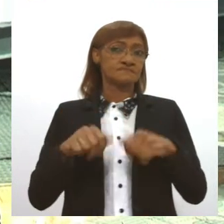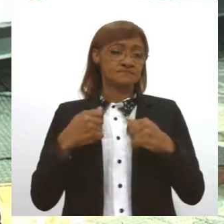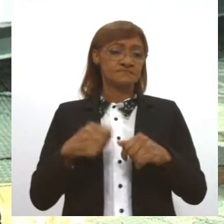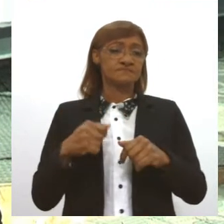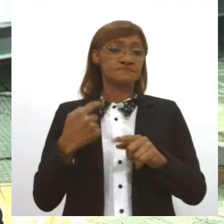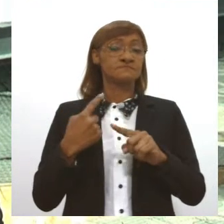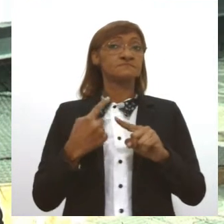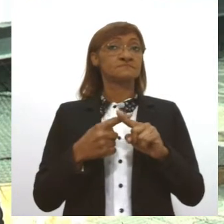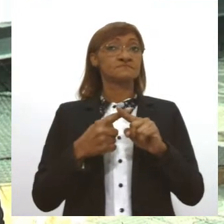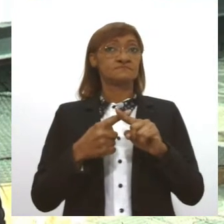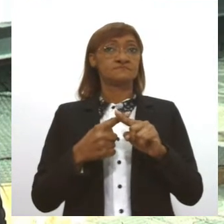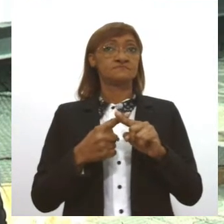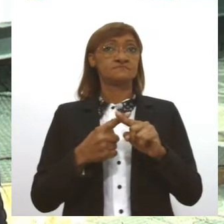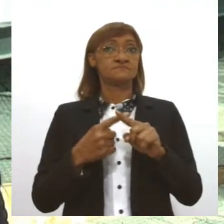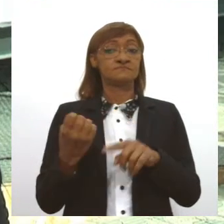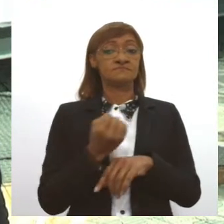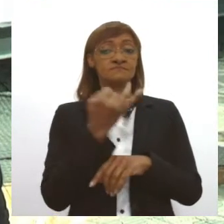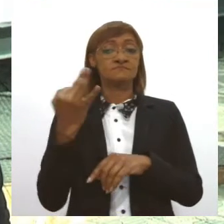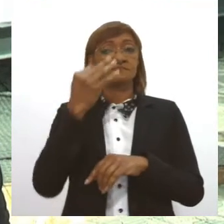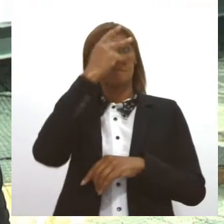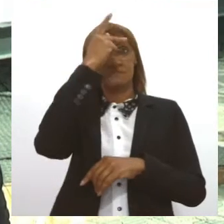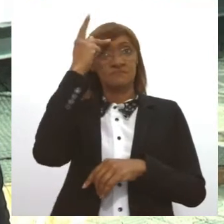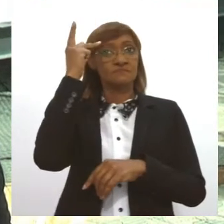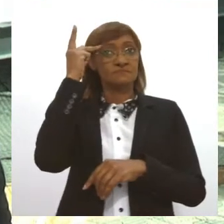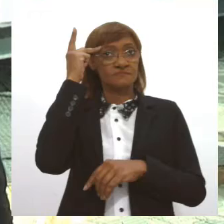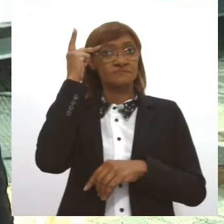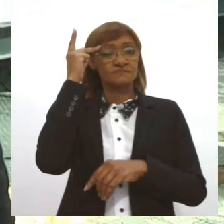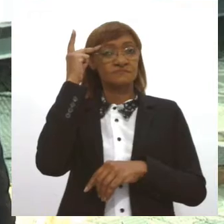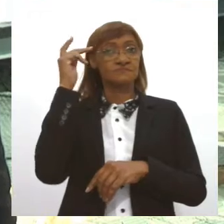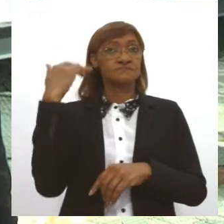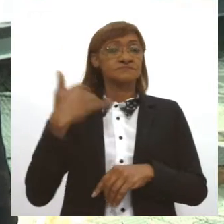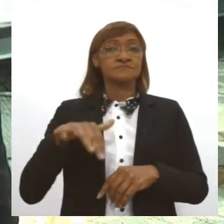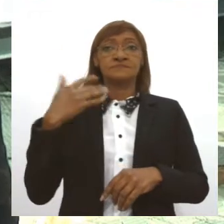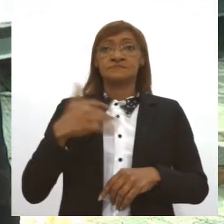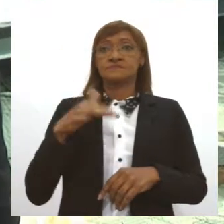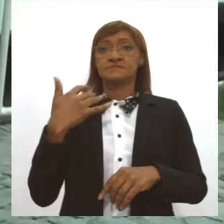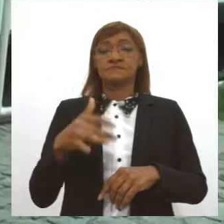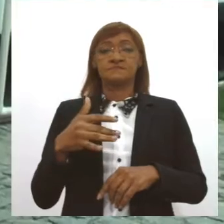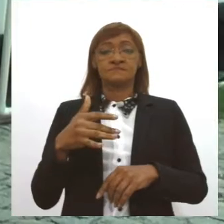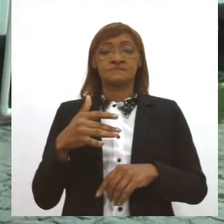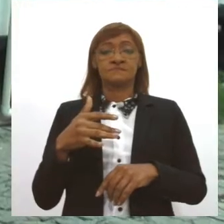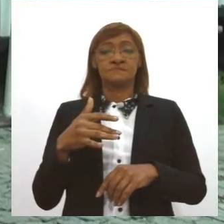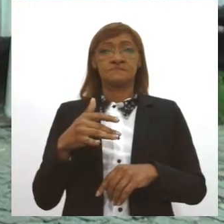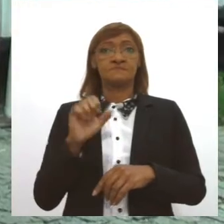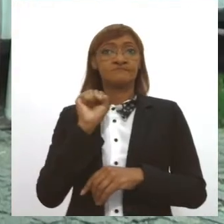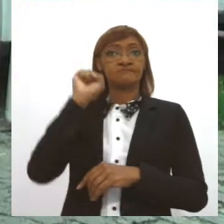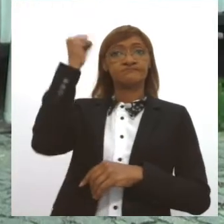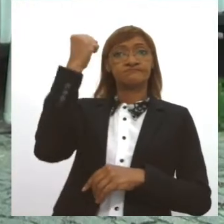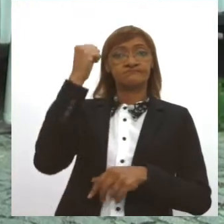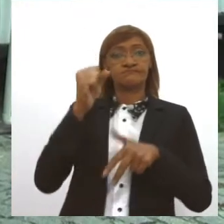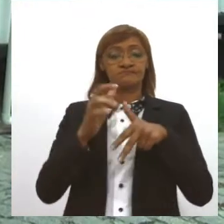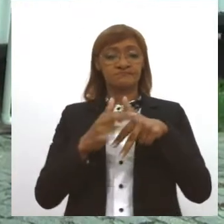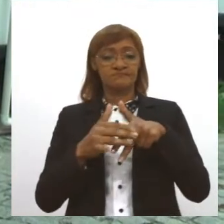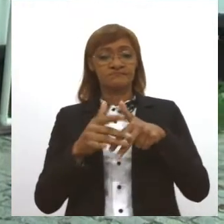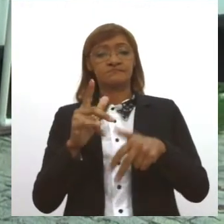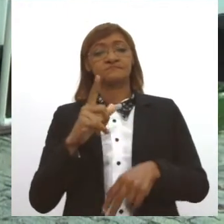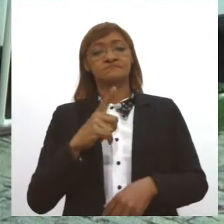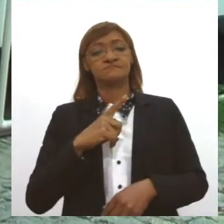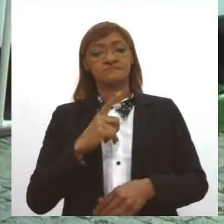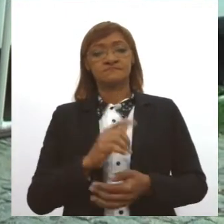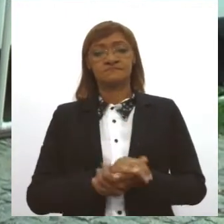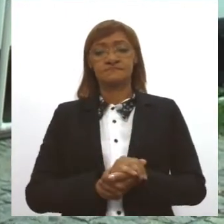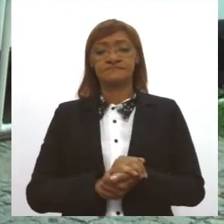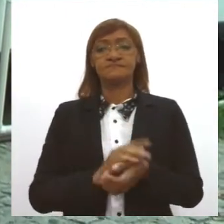o número de atendimento e a gente tem recebido cada vez mais paciente grave. Mesmo com o aumento no número de